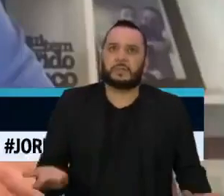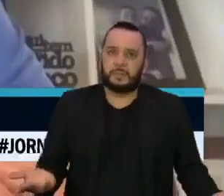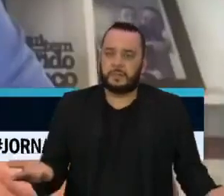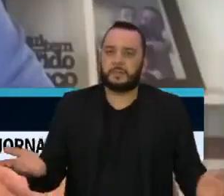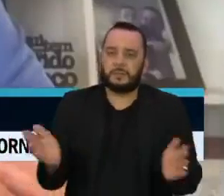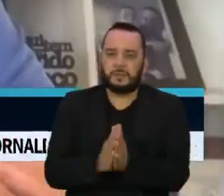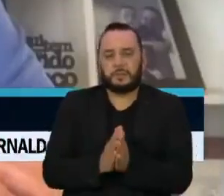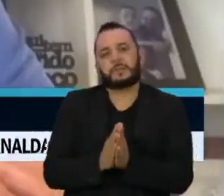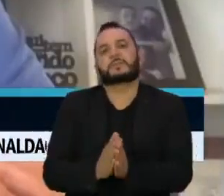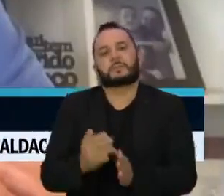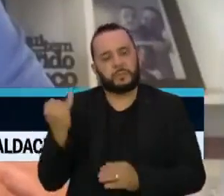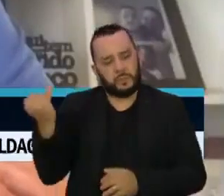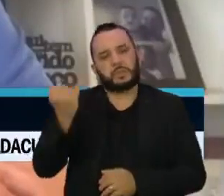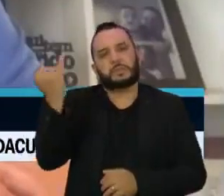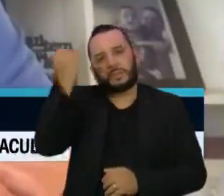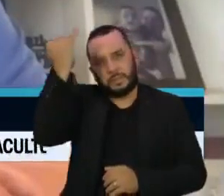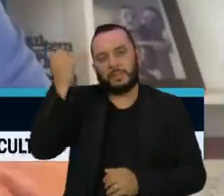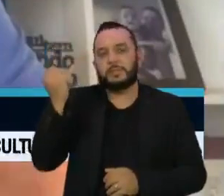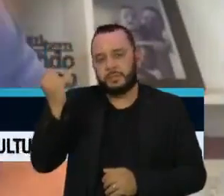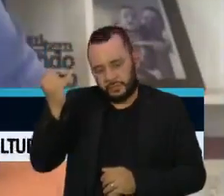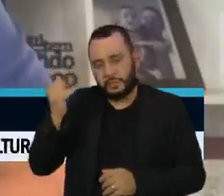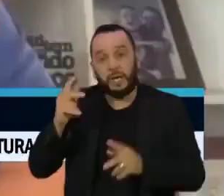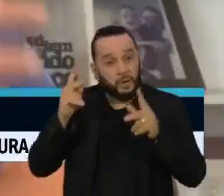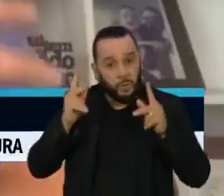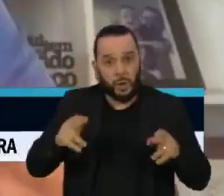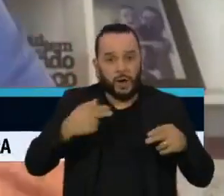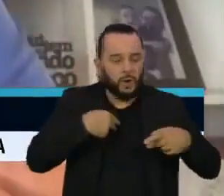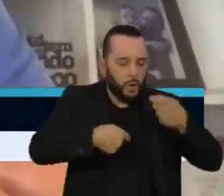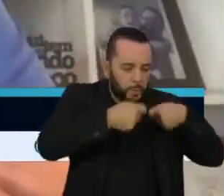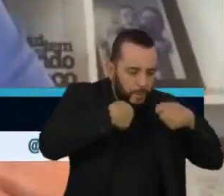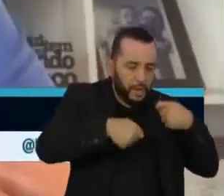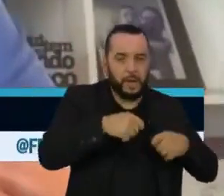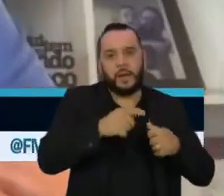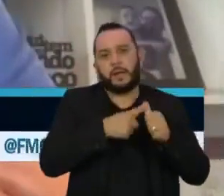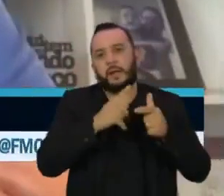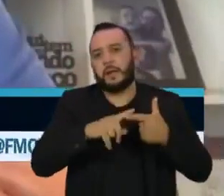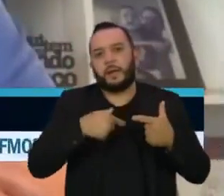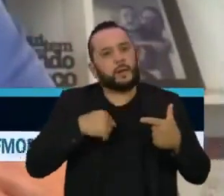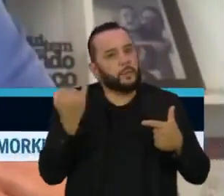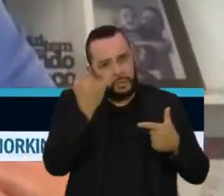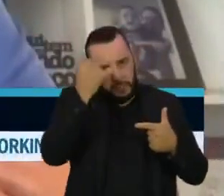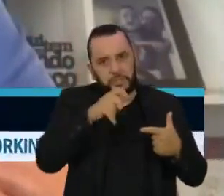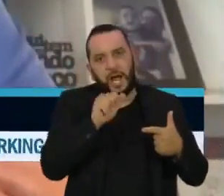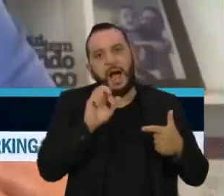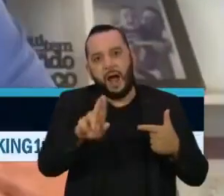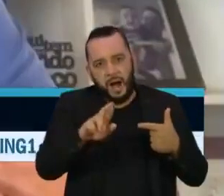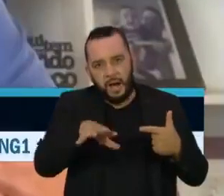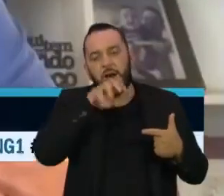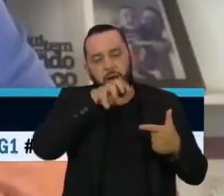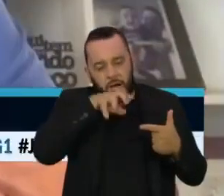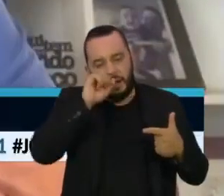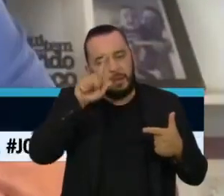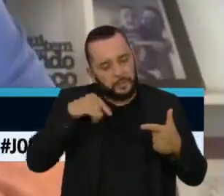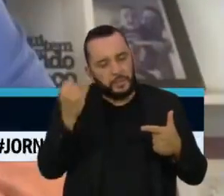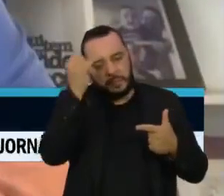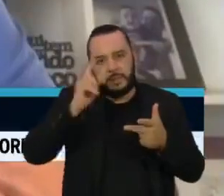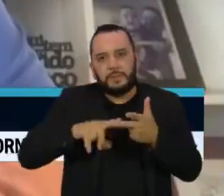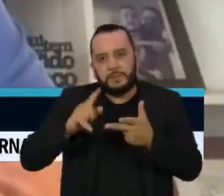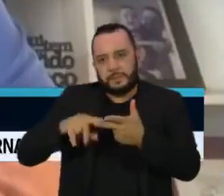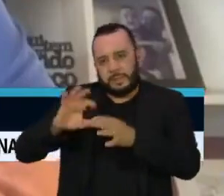vital como ter o que comer, ter ar para respirar, ter liberdade é